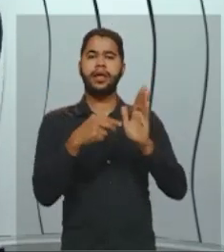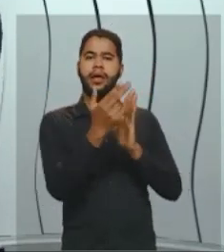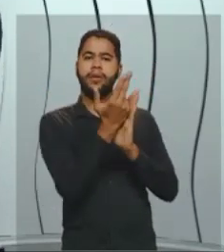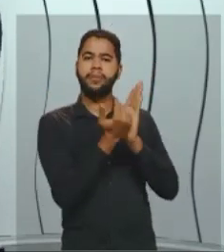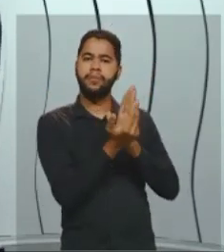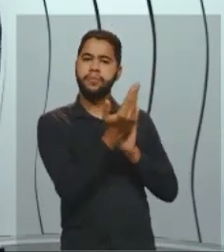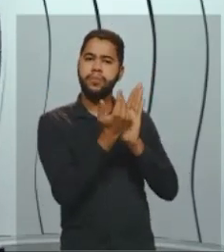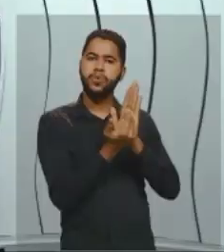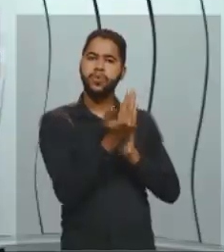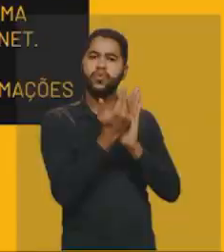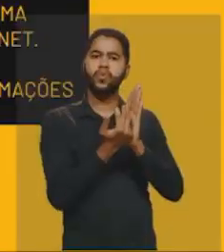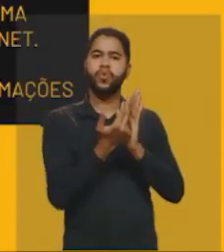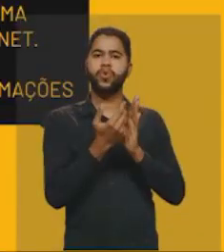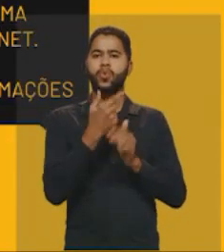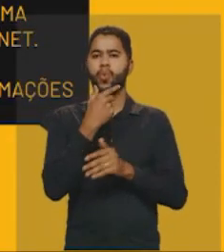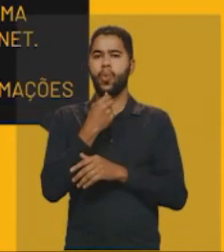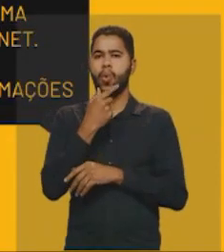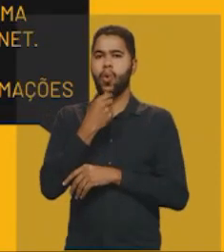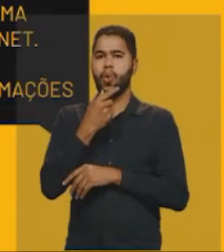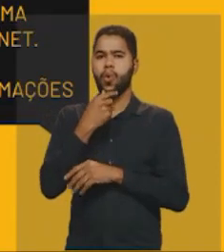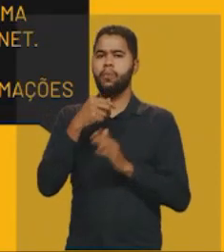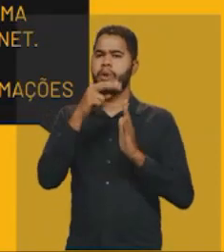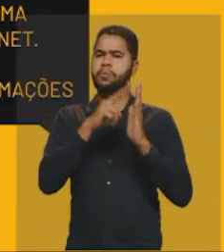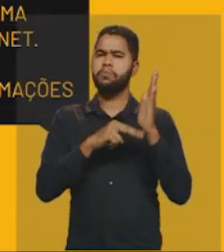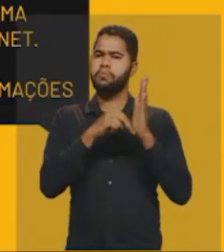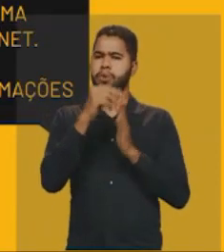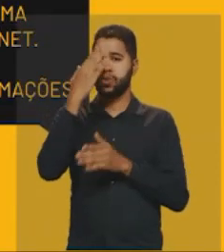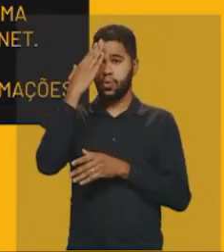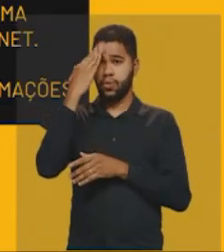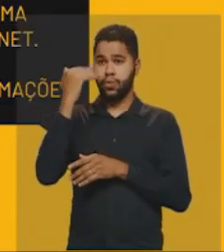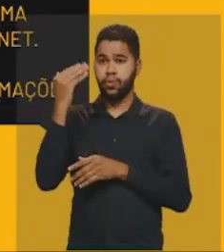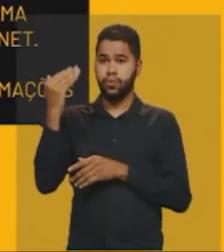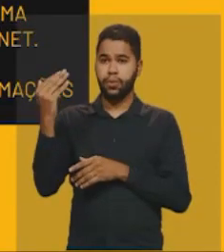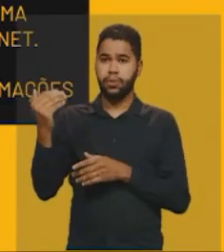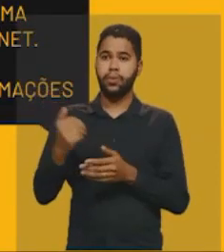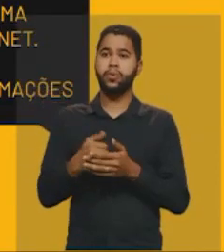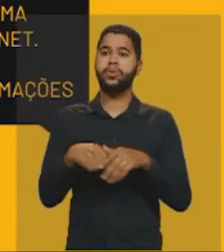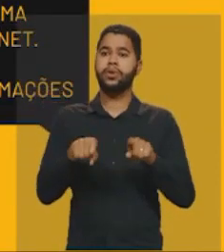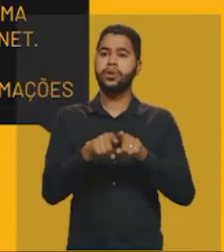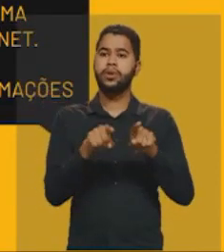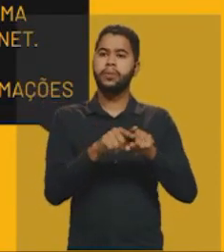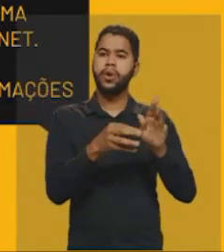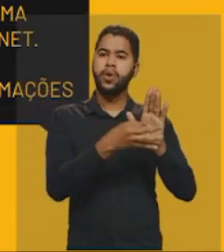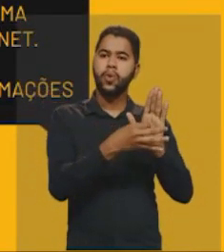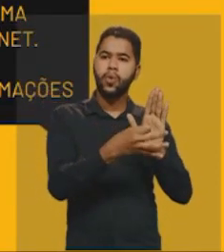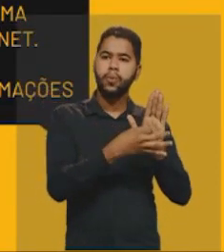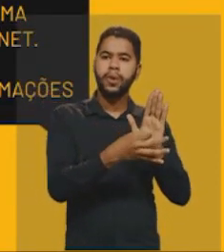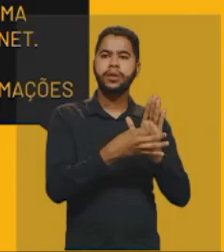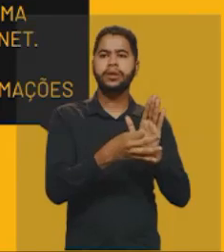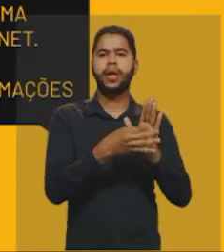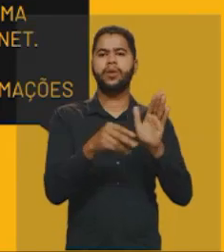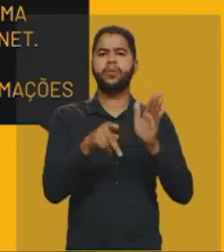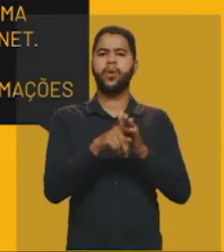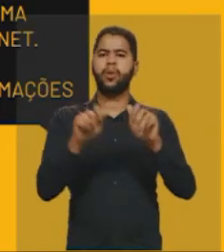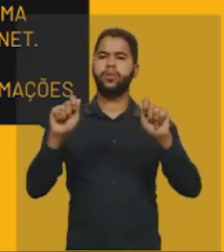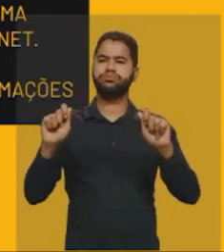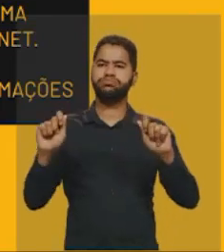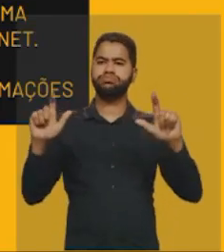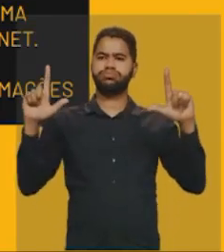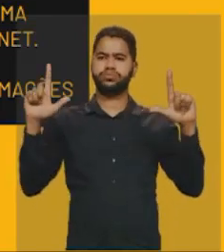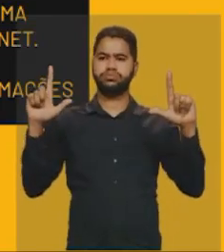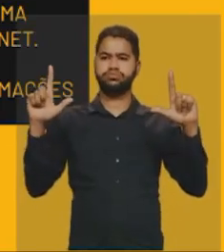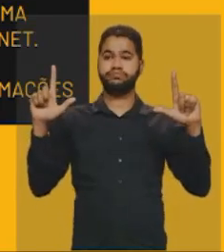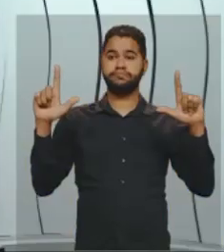e comentários sobre informações não verbais em posters, em anúncios publicitários que eu peguei também. Então vamos lá